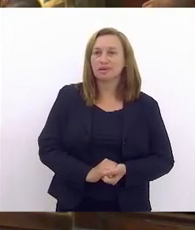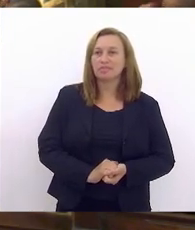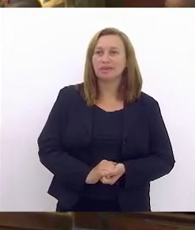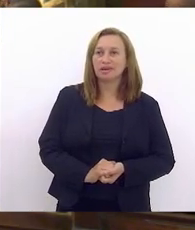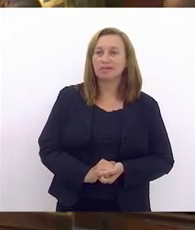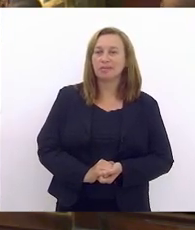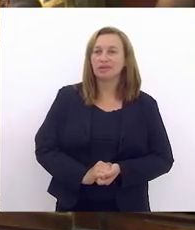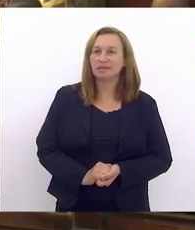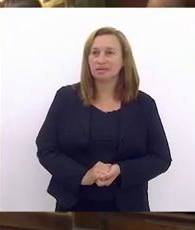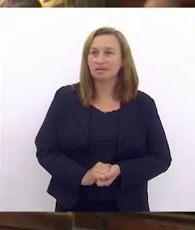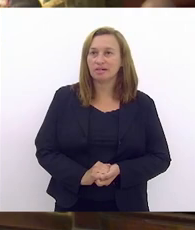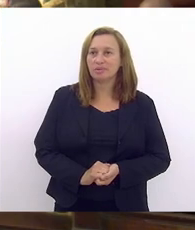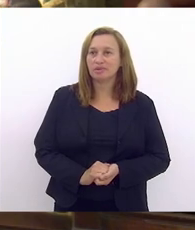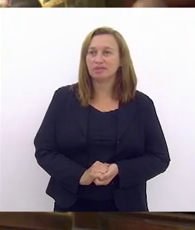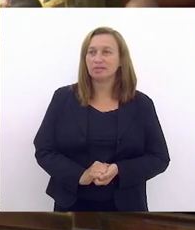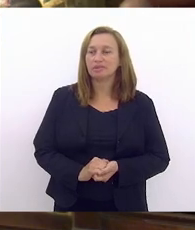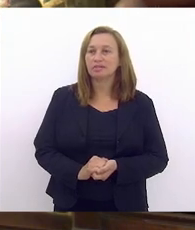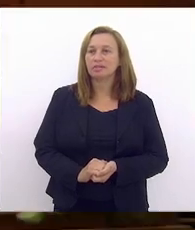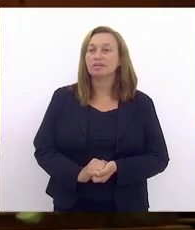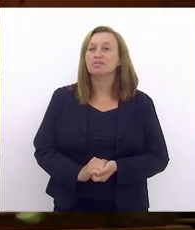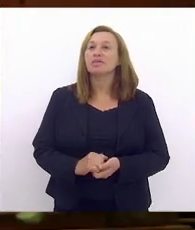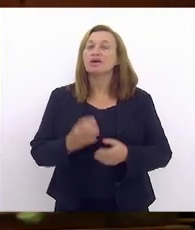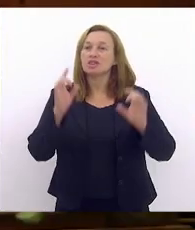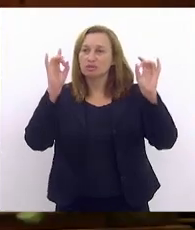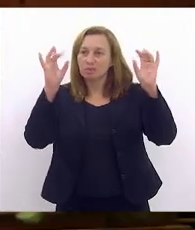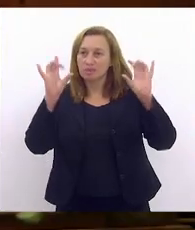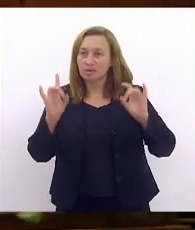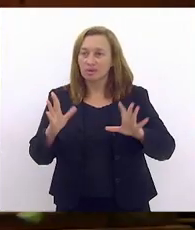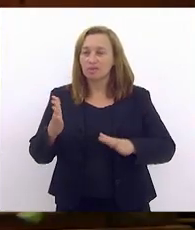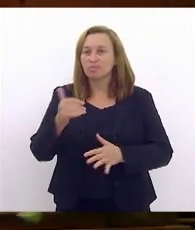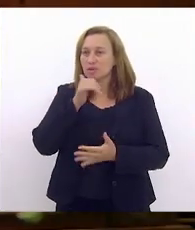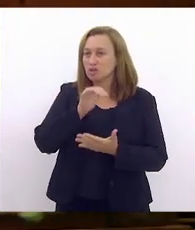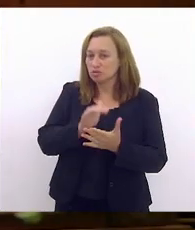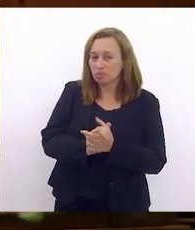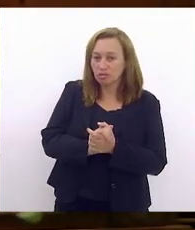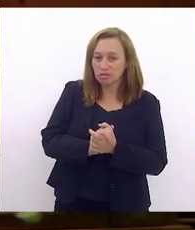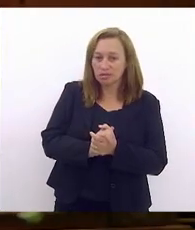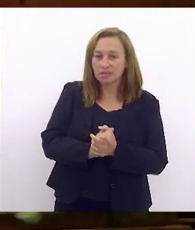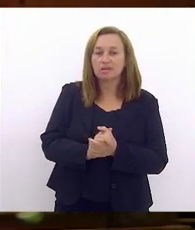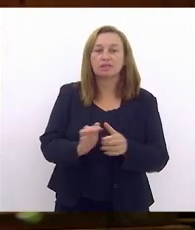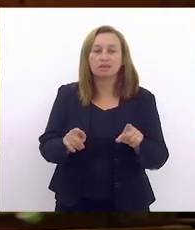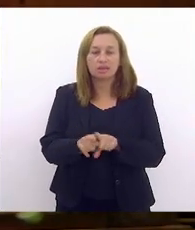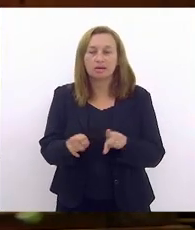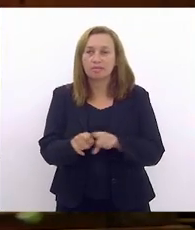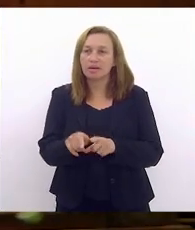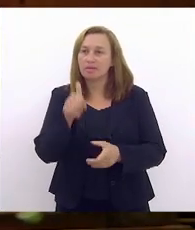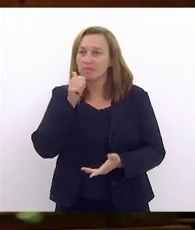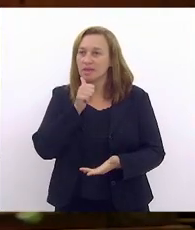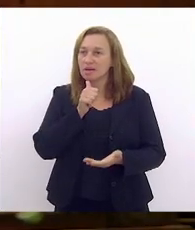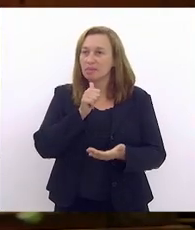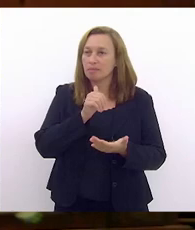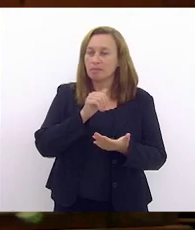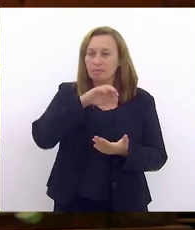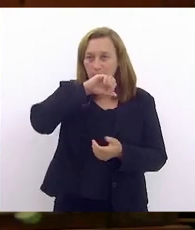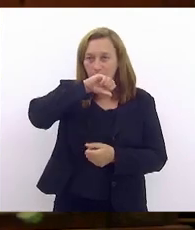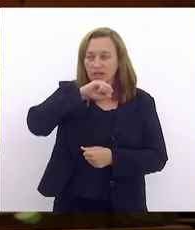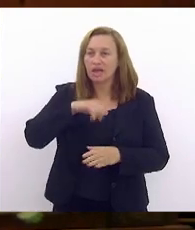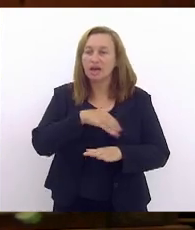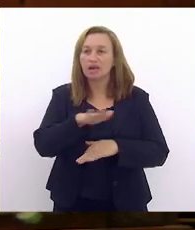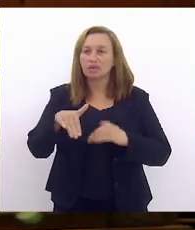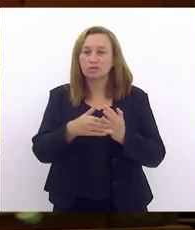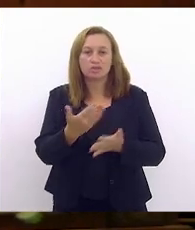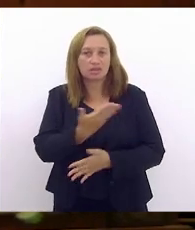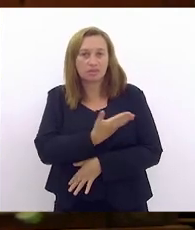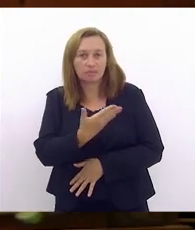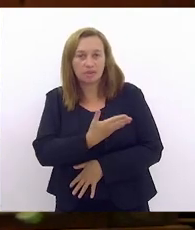todos presentes, em especial a minha esposa Rosana Avelar, a minha mãe, a todos os amigos, todos os presidentes, acho que